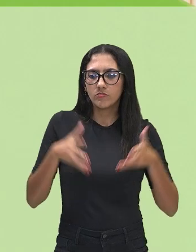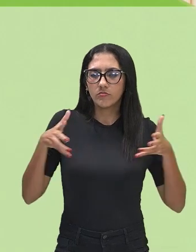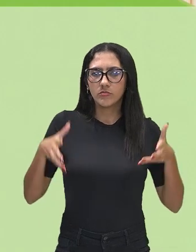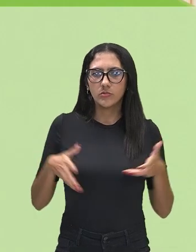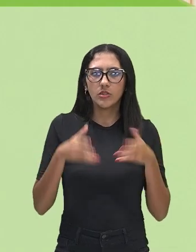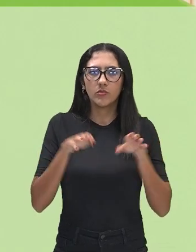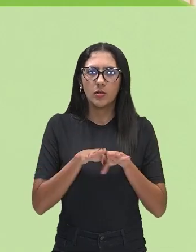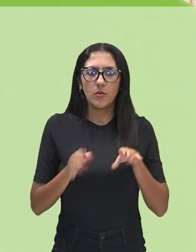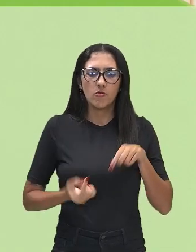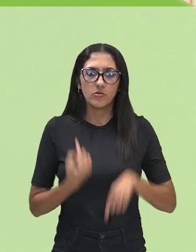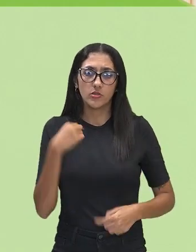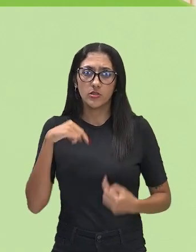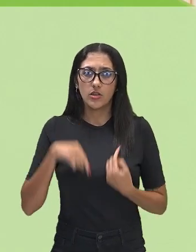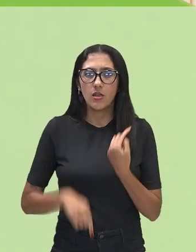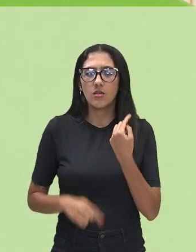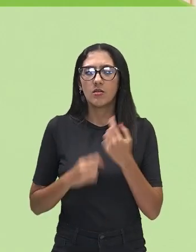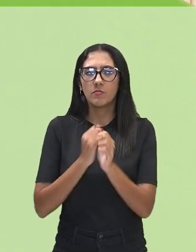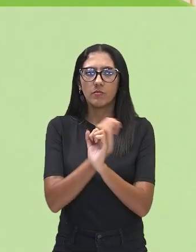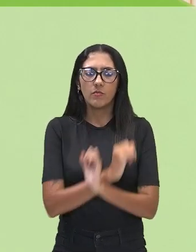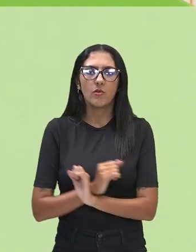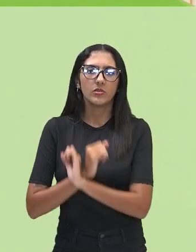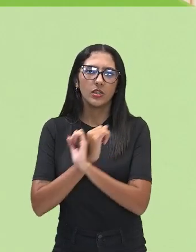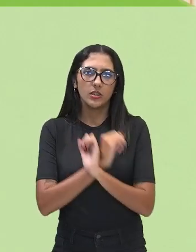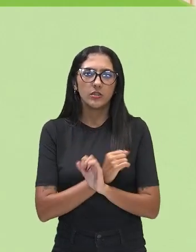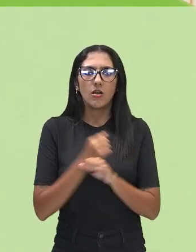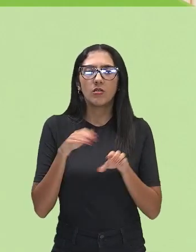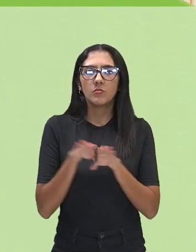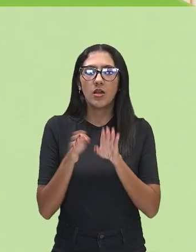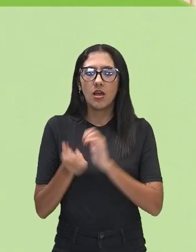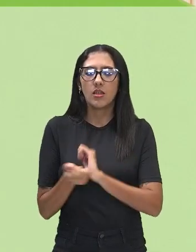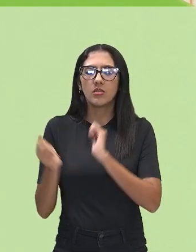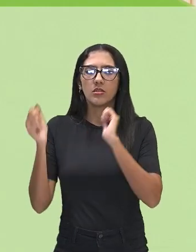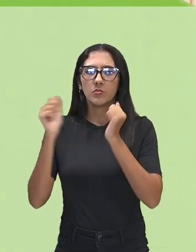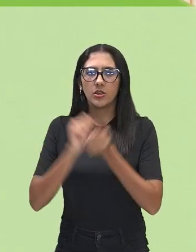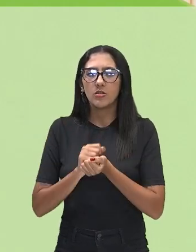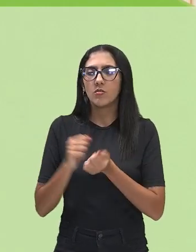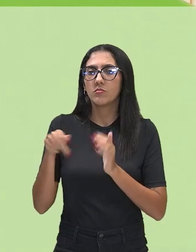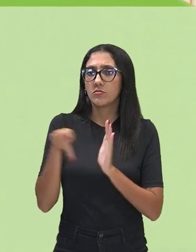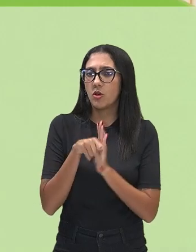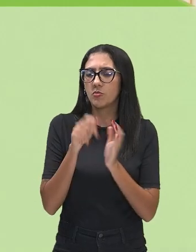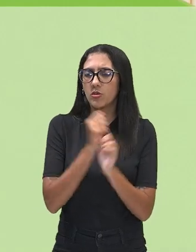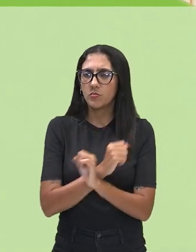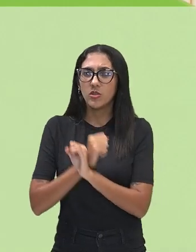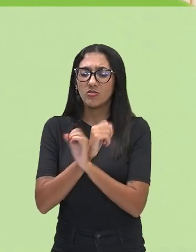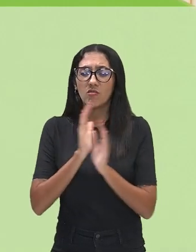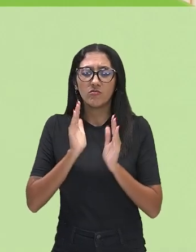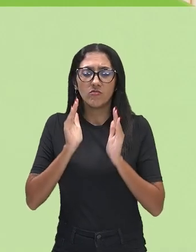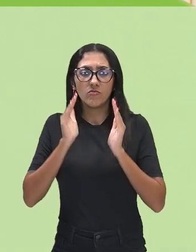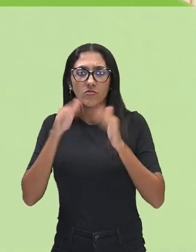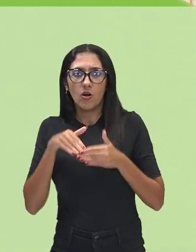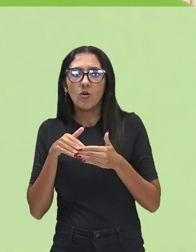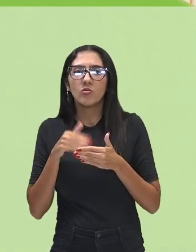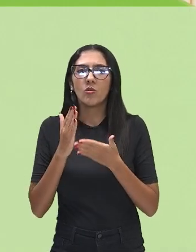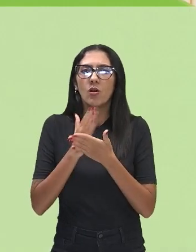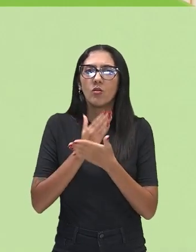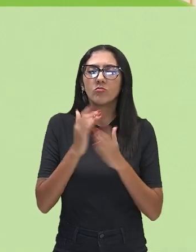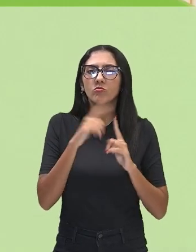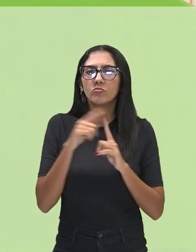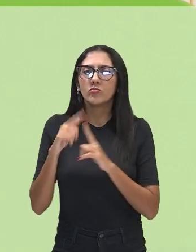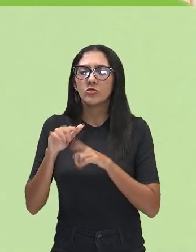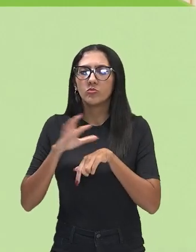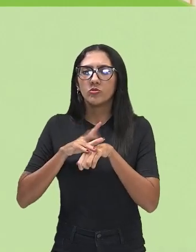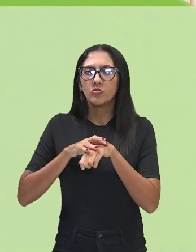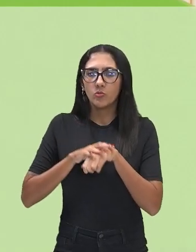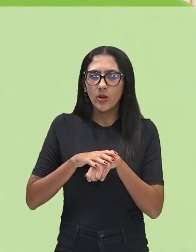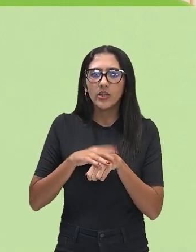o sistema imunológico adaptativo, aquele de defesa específica por um micro-organismo